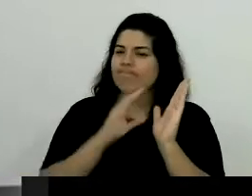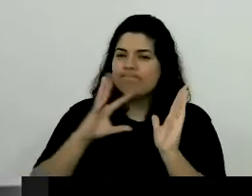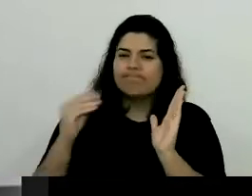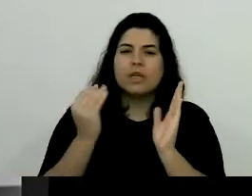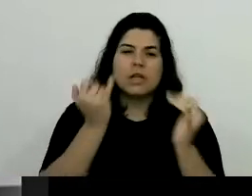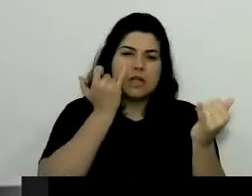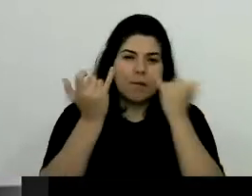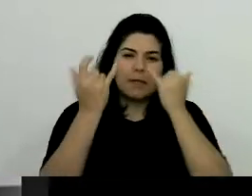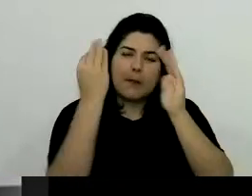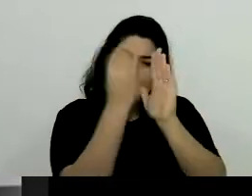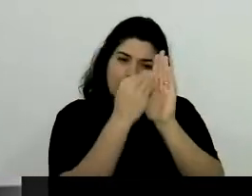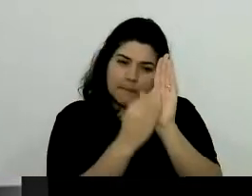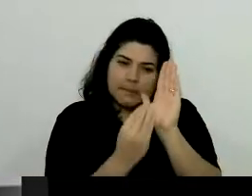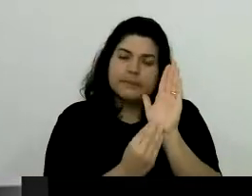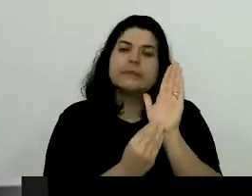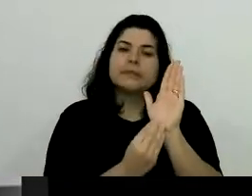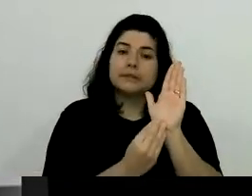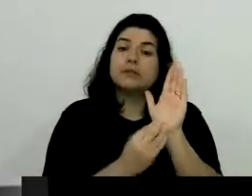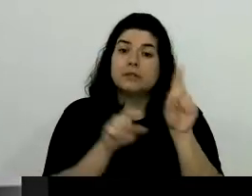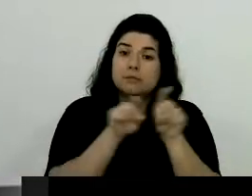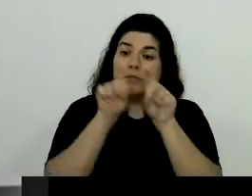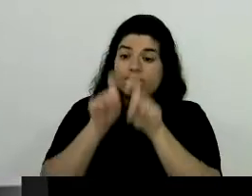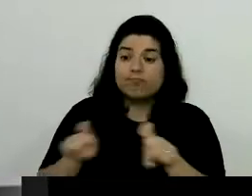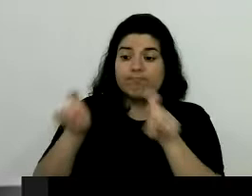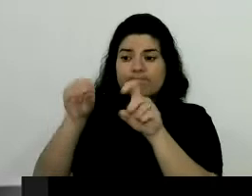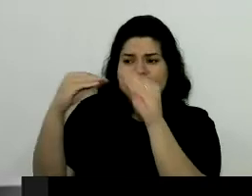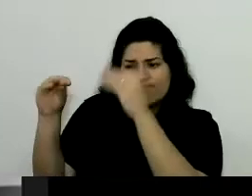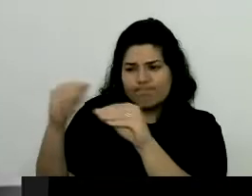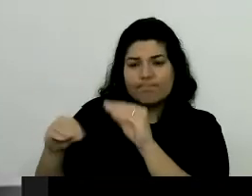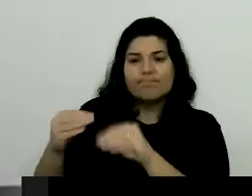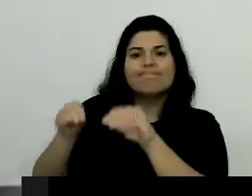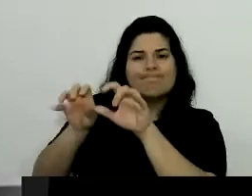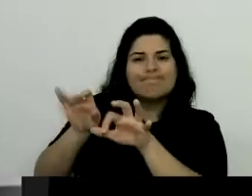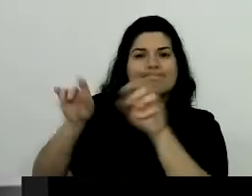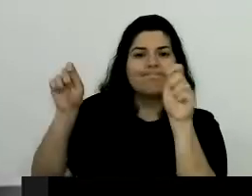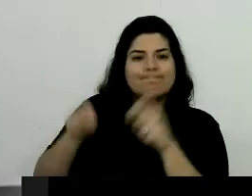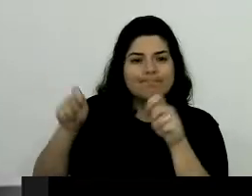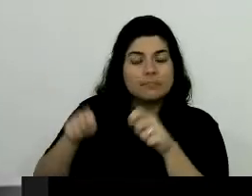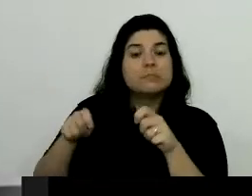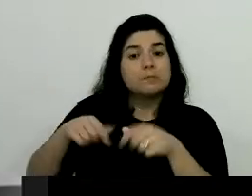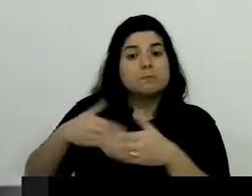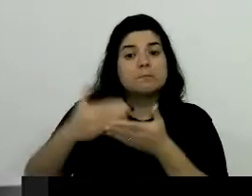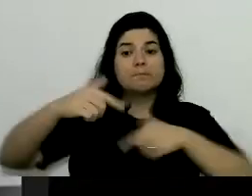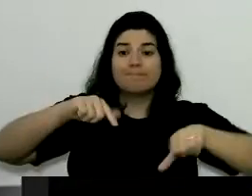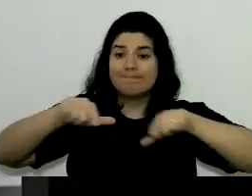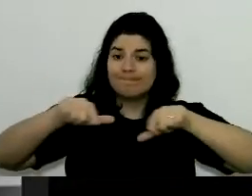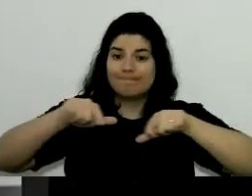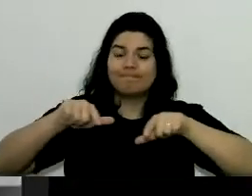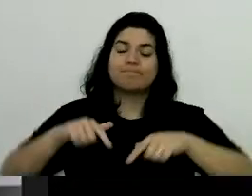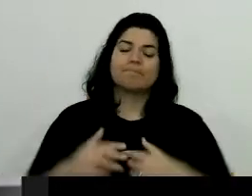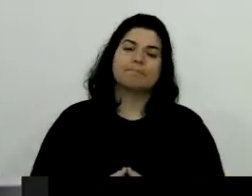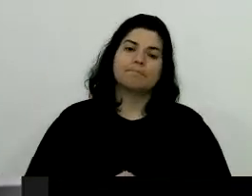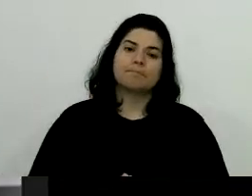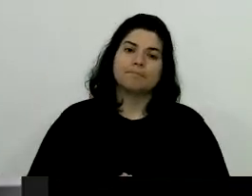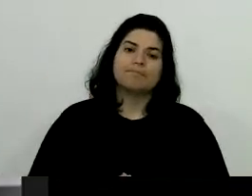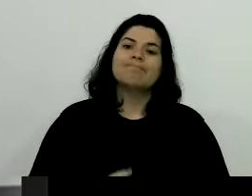e contextos digitais desses arquivos para que a gente possa começar a trabalhar com eles, tá?